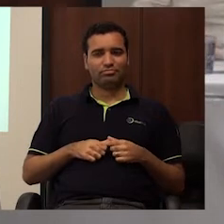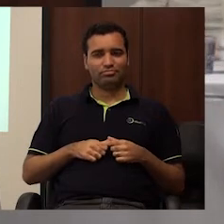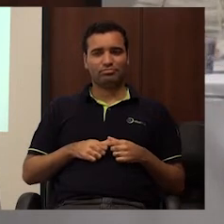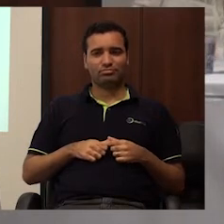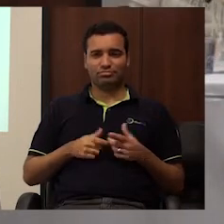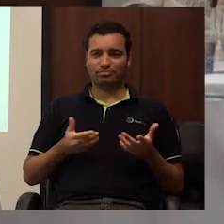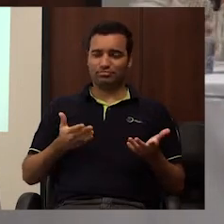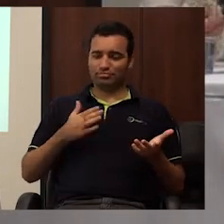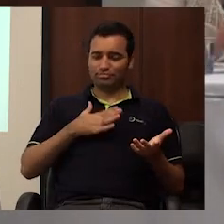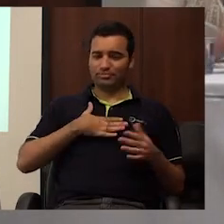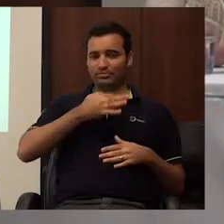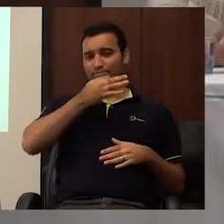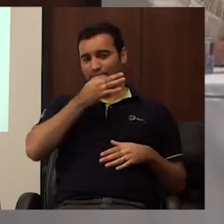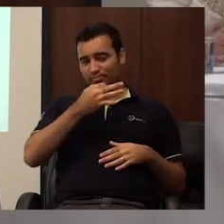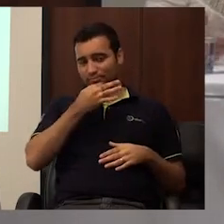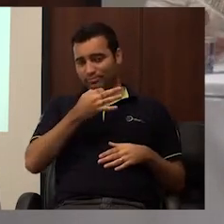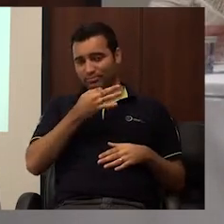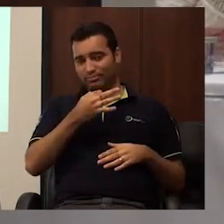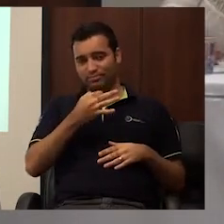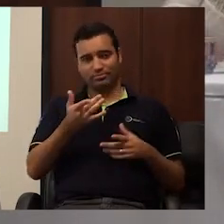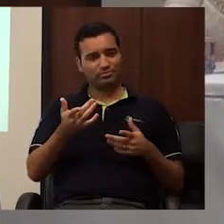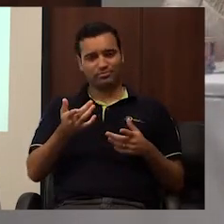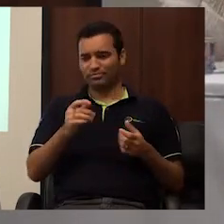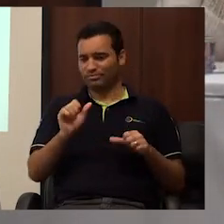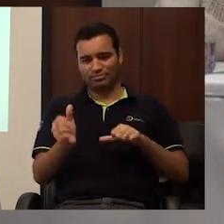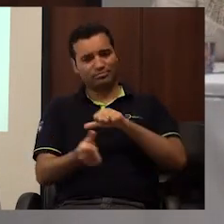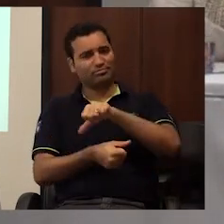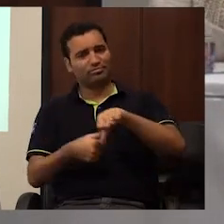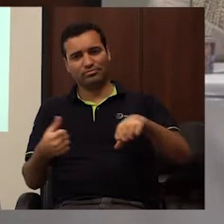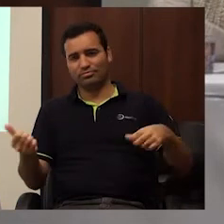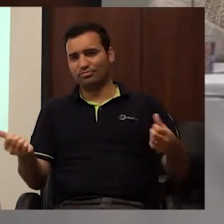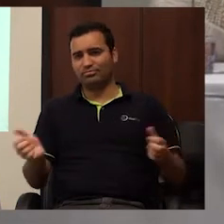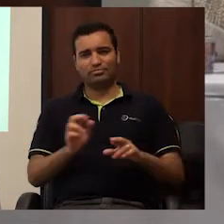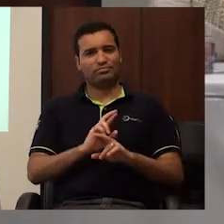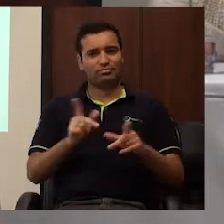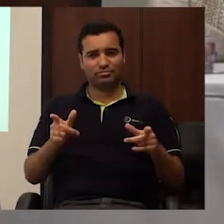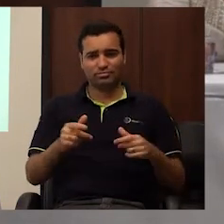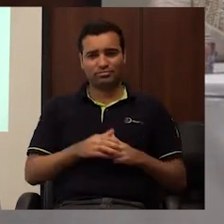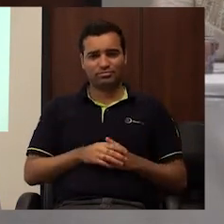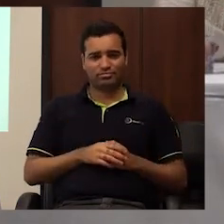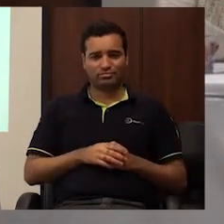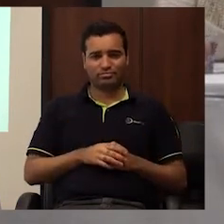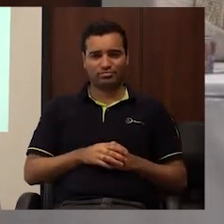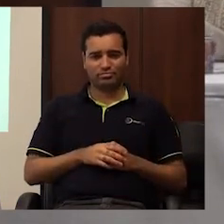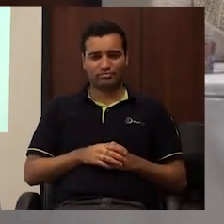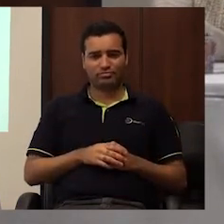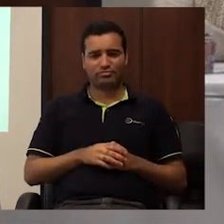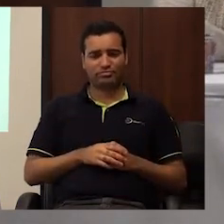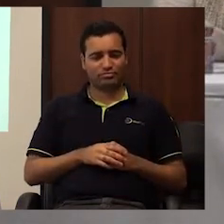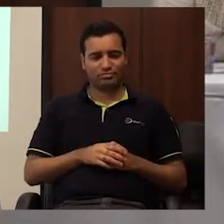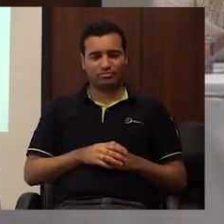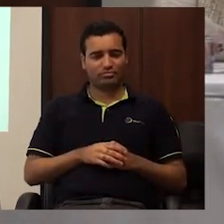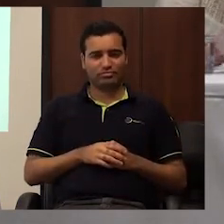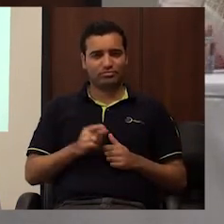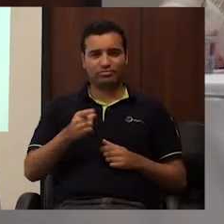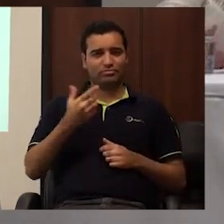trabalhar. E, no meu ponto de vista, é justamente o contrário, né? Então, eu não tenho uma tendência a ser